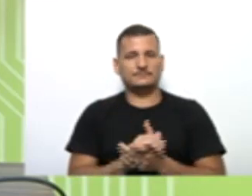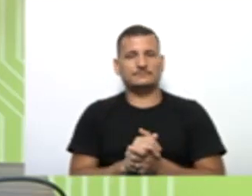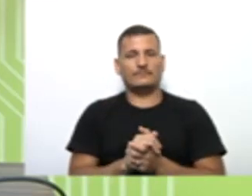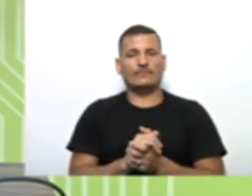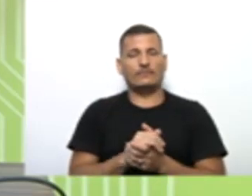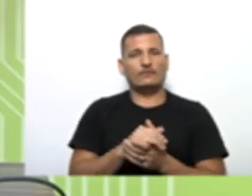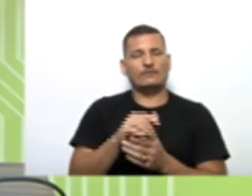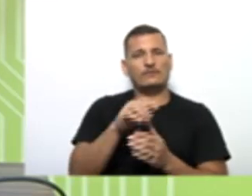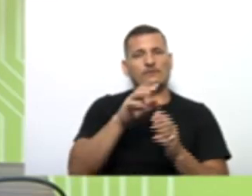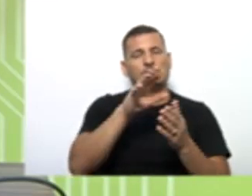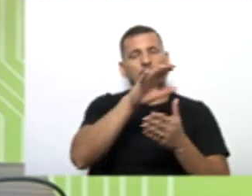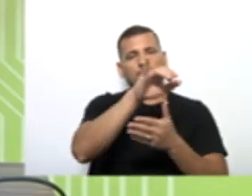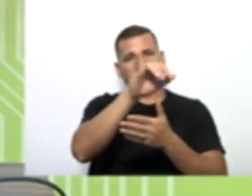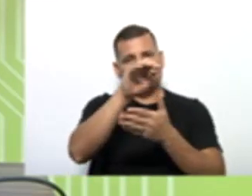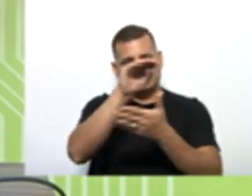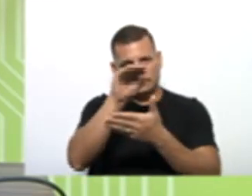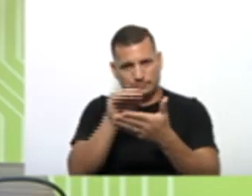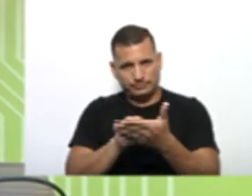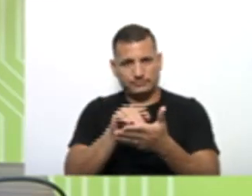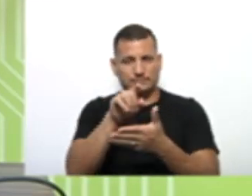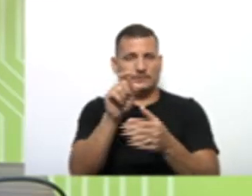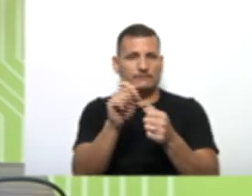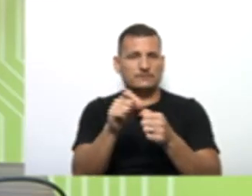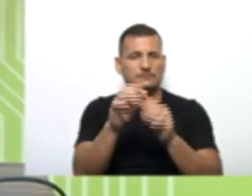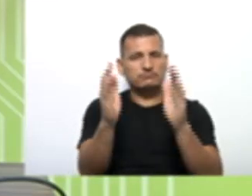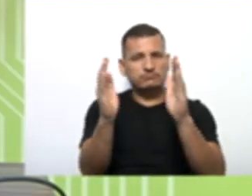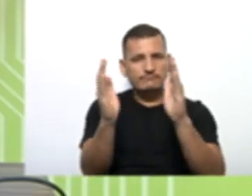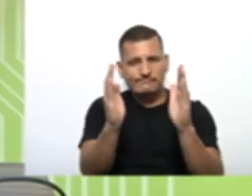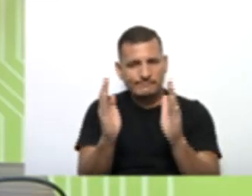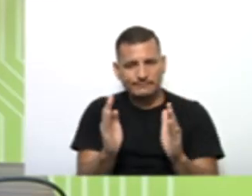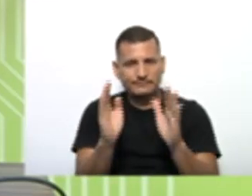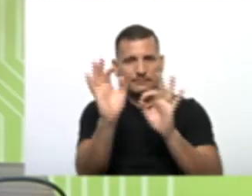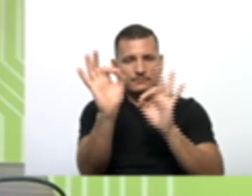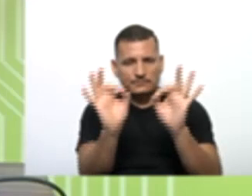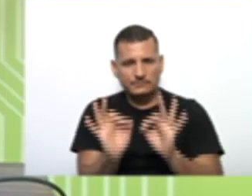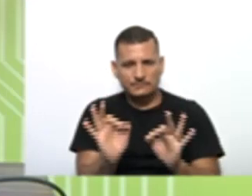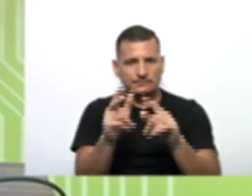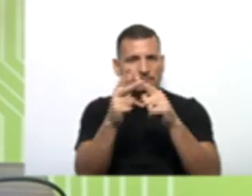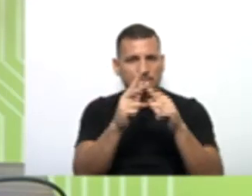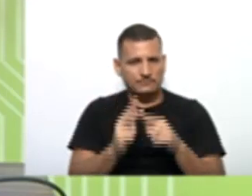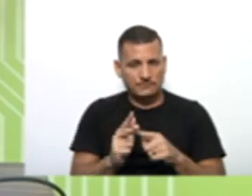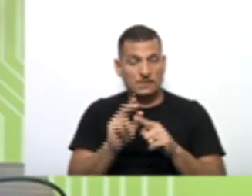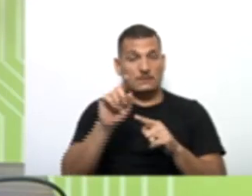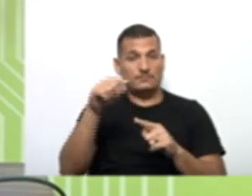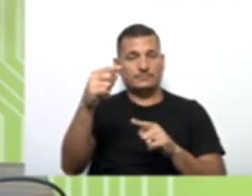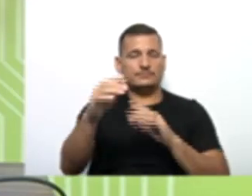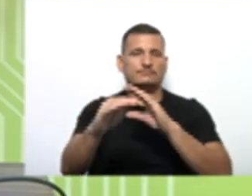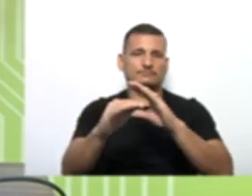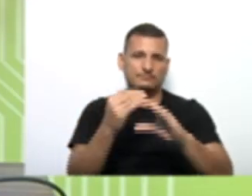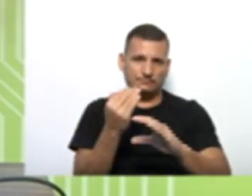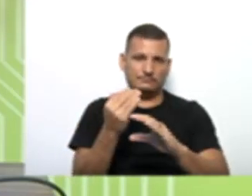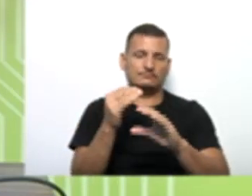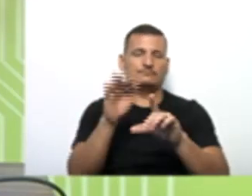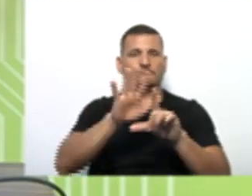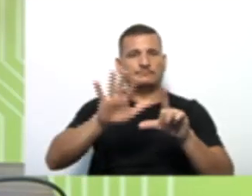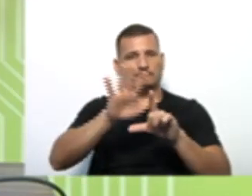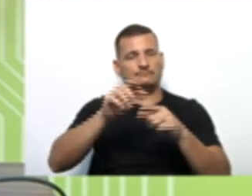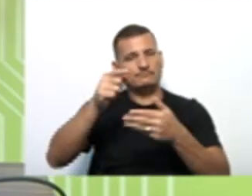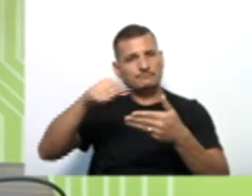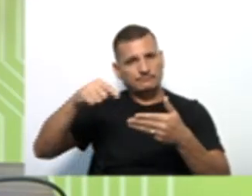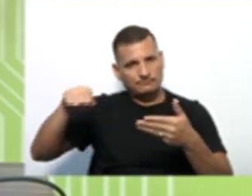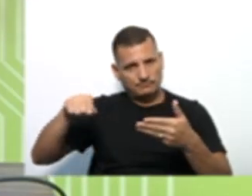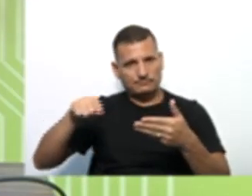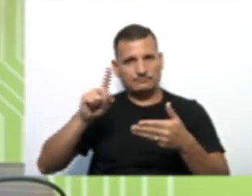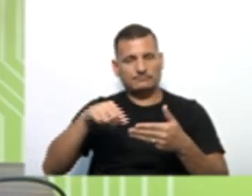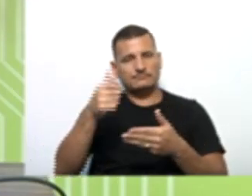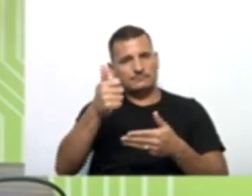tutoriais, baixar e fazer a formatação do texto. Depois de pronto, você vai enviá-lo ao AVA para correção. Essa é